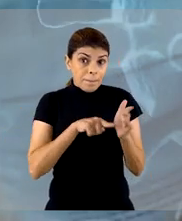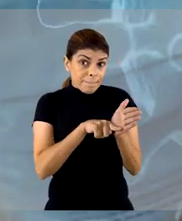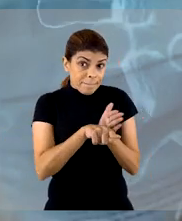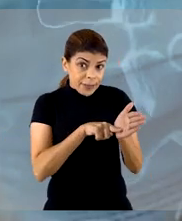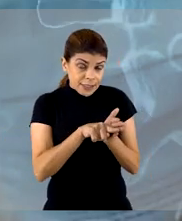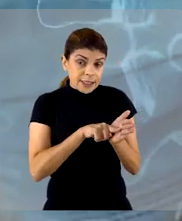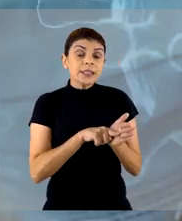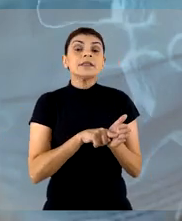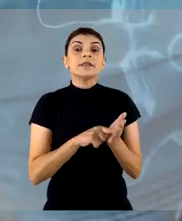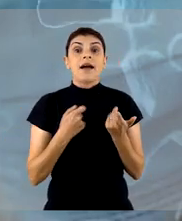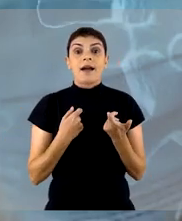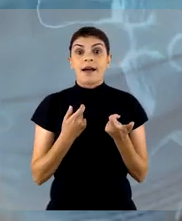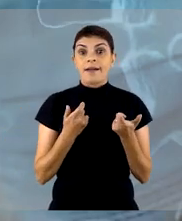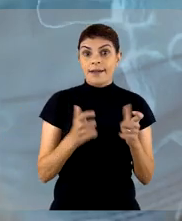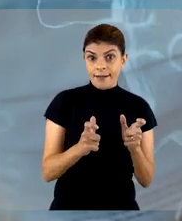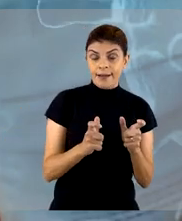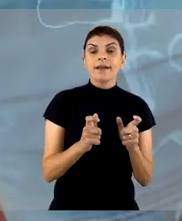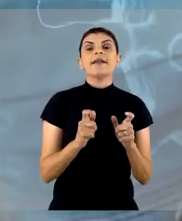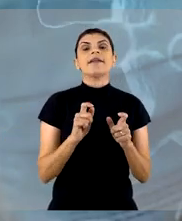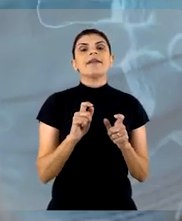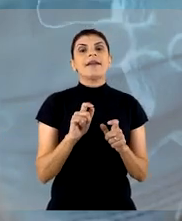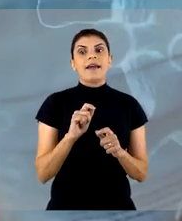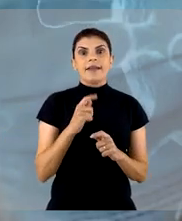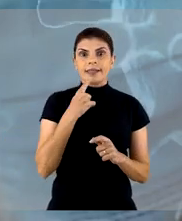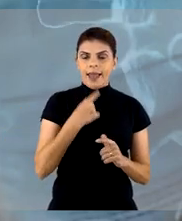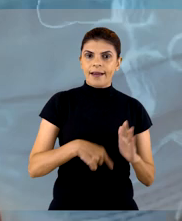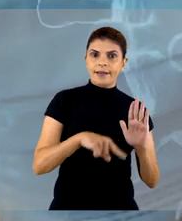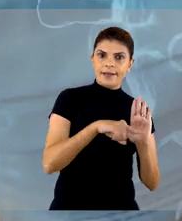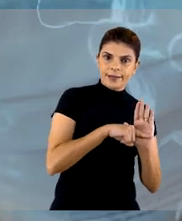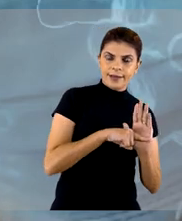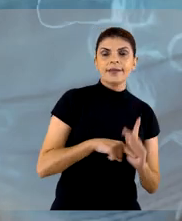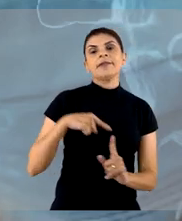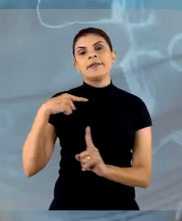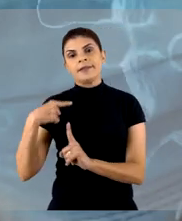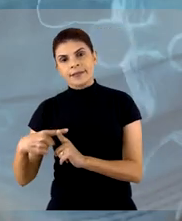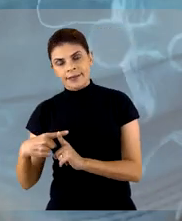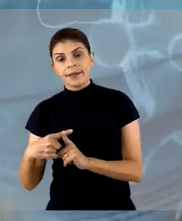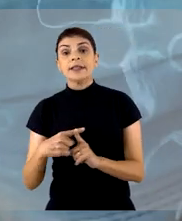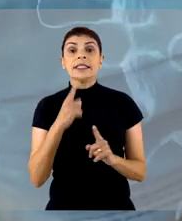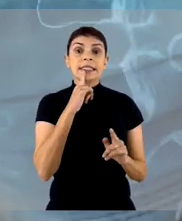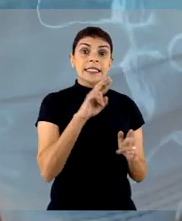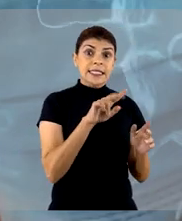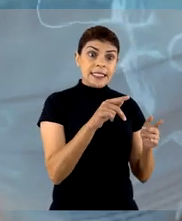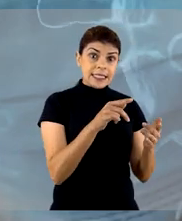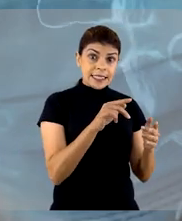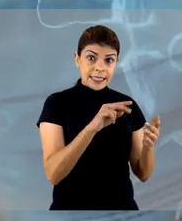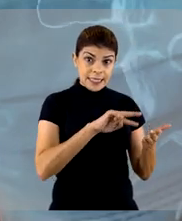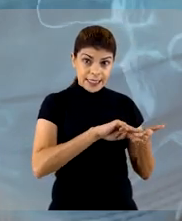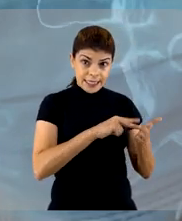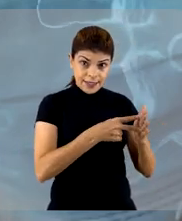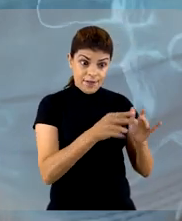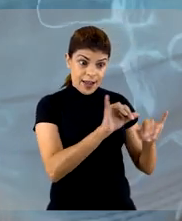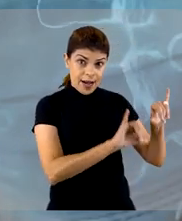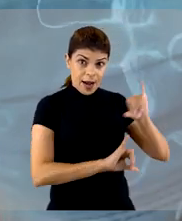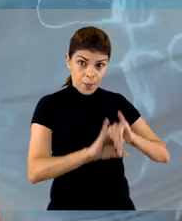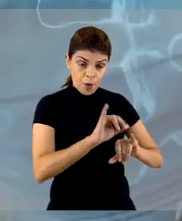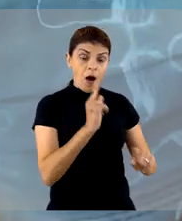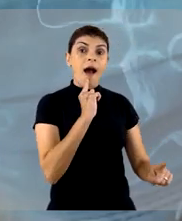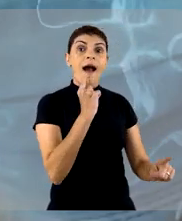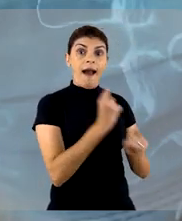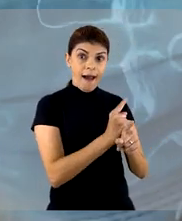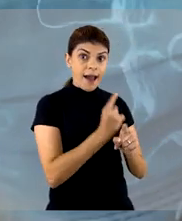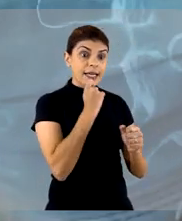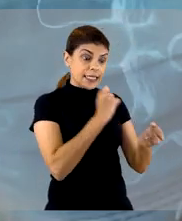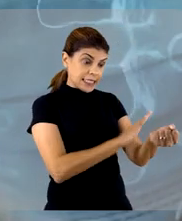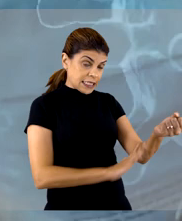de anticorpos, a gente vai ver o resultado reagente e não reagente. O reagente significa que o laboratório detectou esse anticorpo no